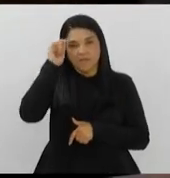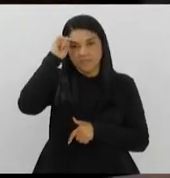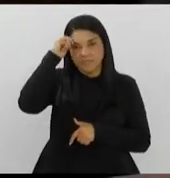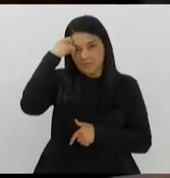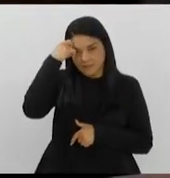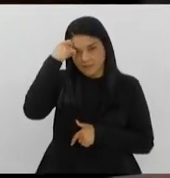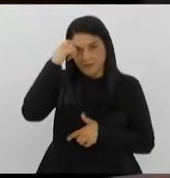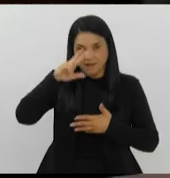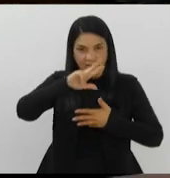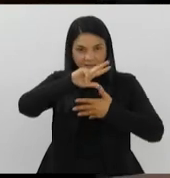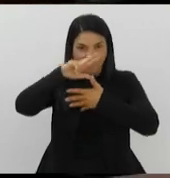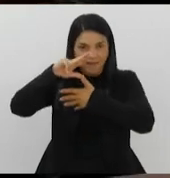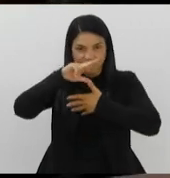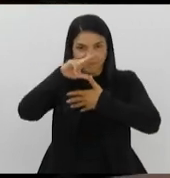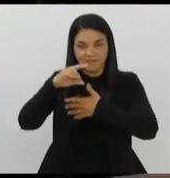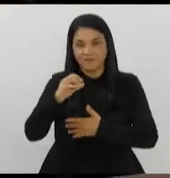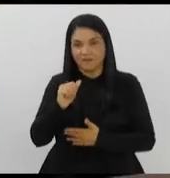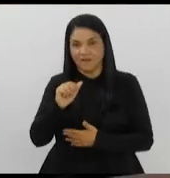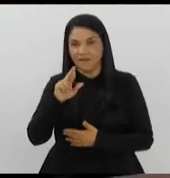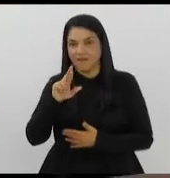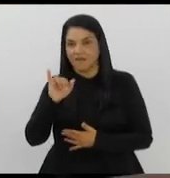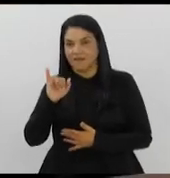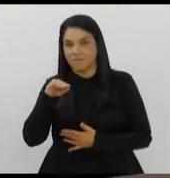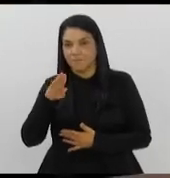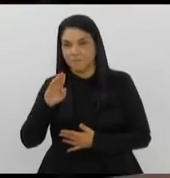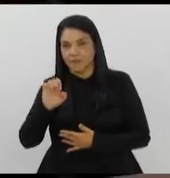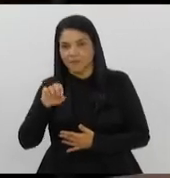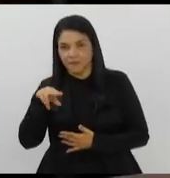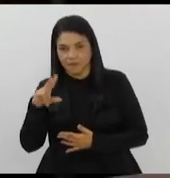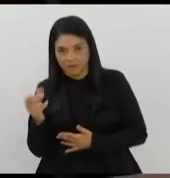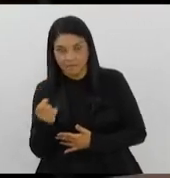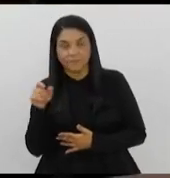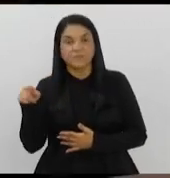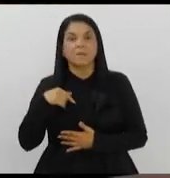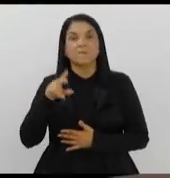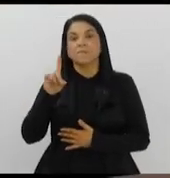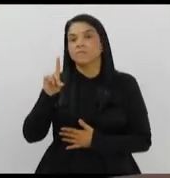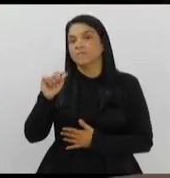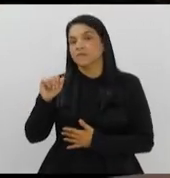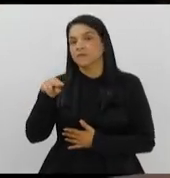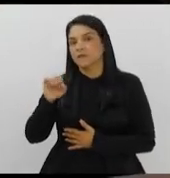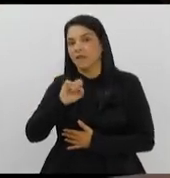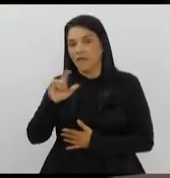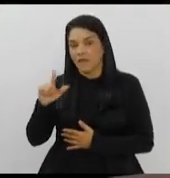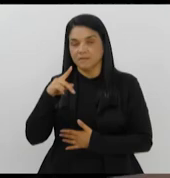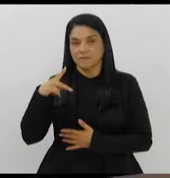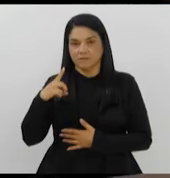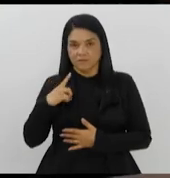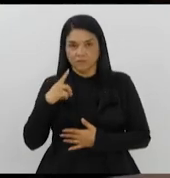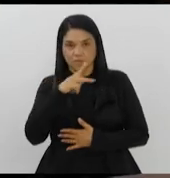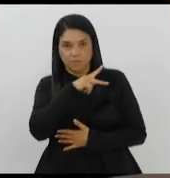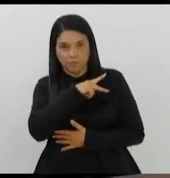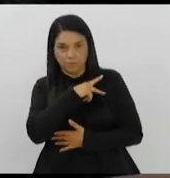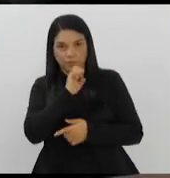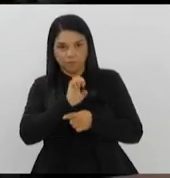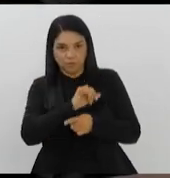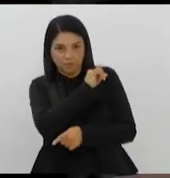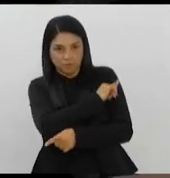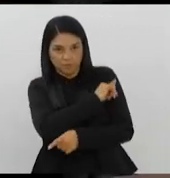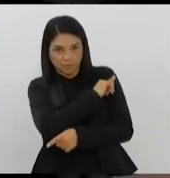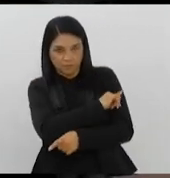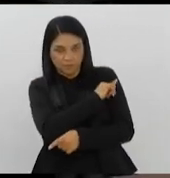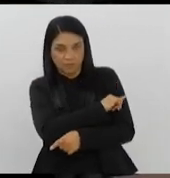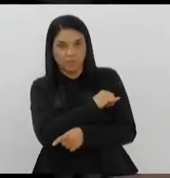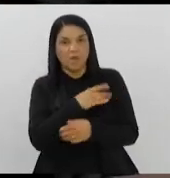Caribenha. É para a doutora Daniele da Silva de Magalhães, defensora pública do Estado do Rio,